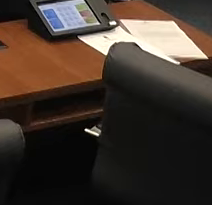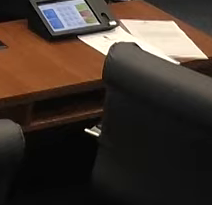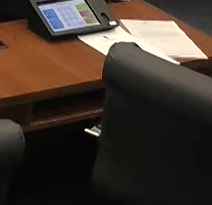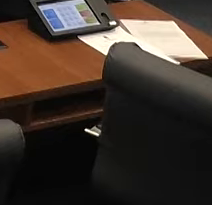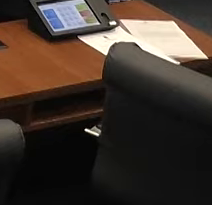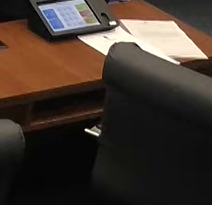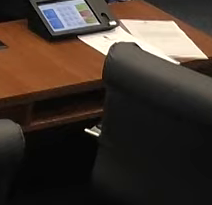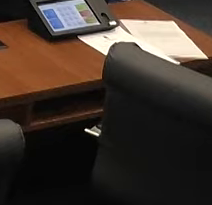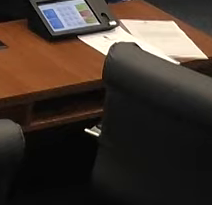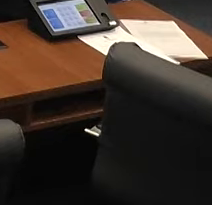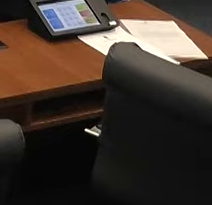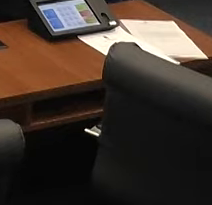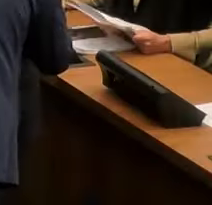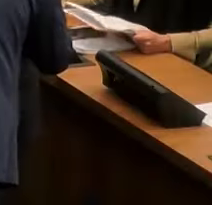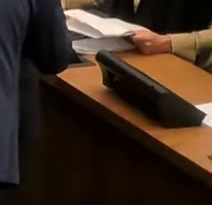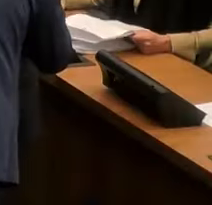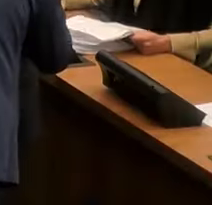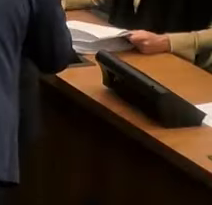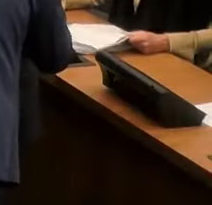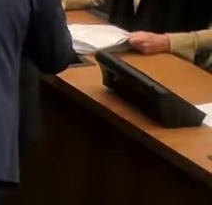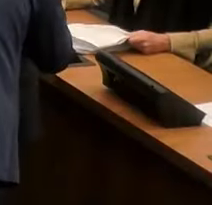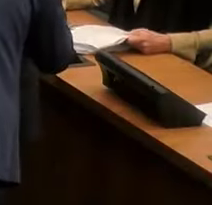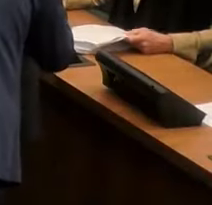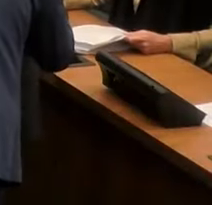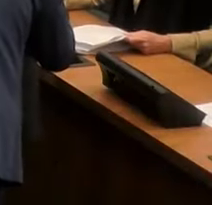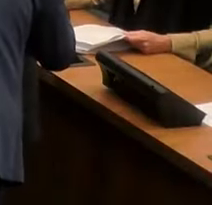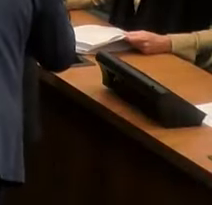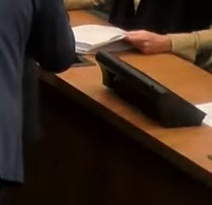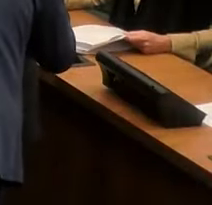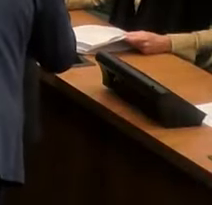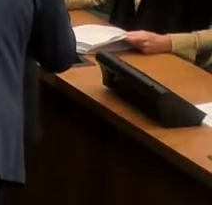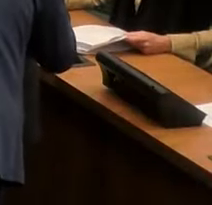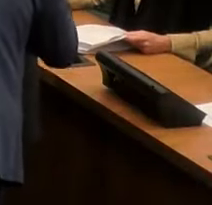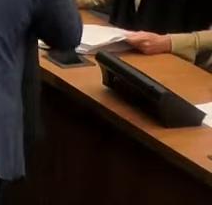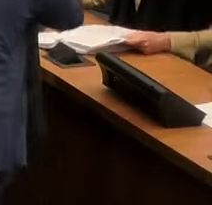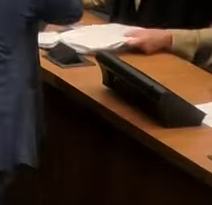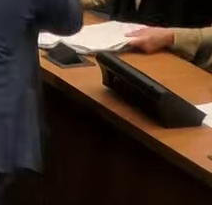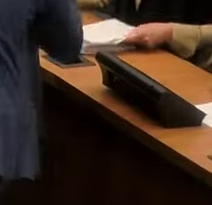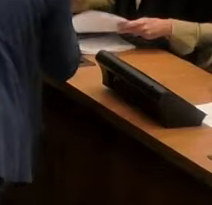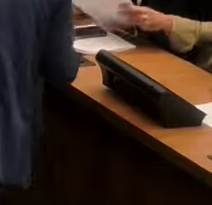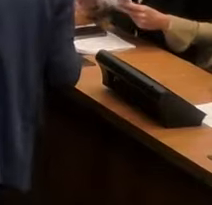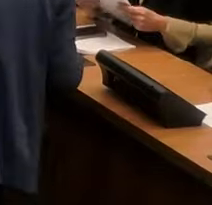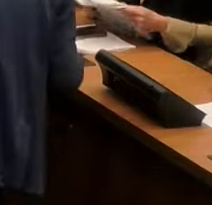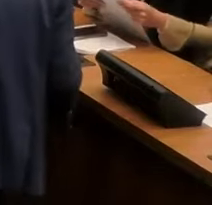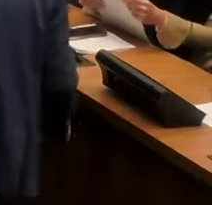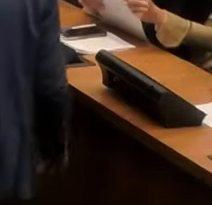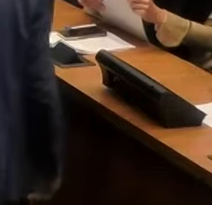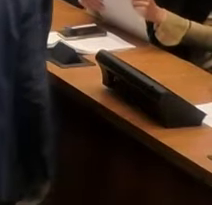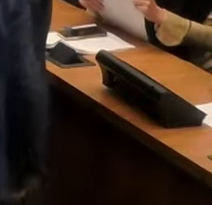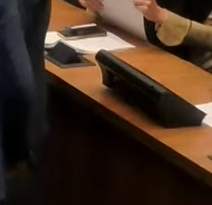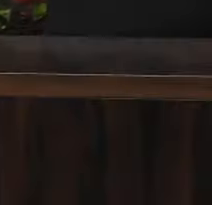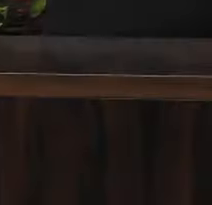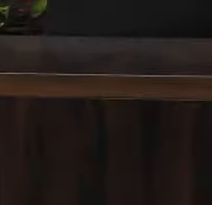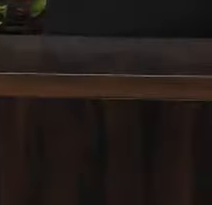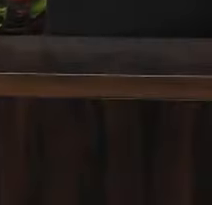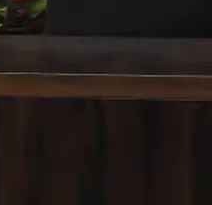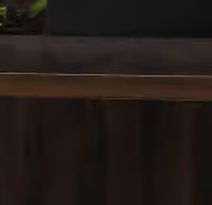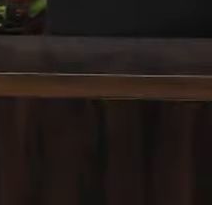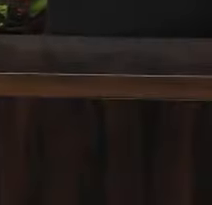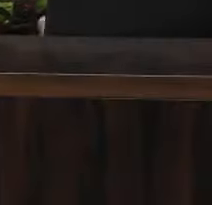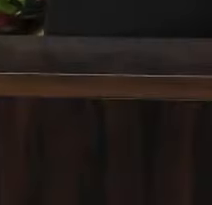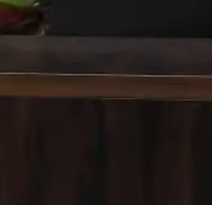Deputado Luiz Paulo, Vossa Excelência deseja que eu vá mais devagar? Doutor Serginho, se me